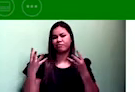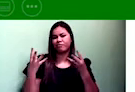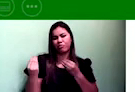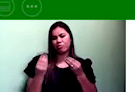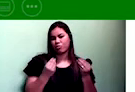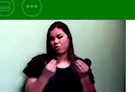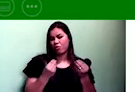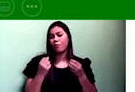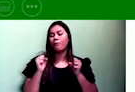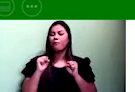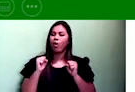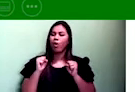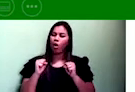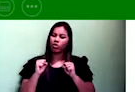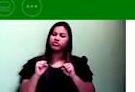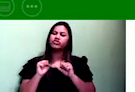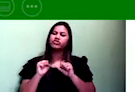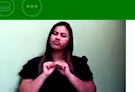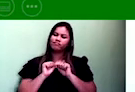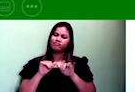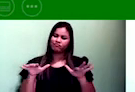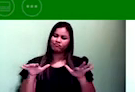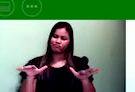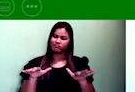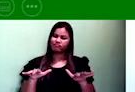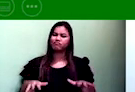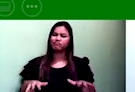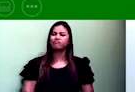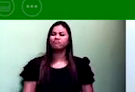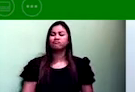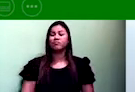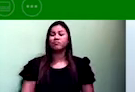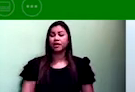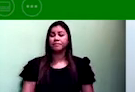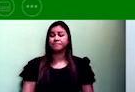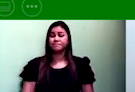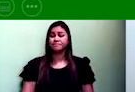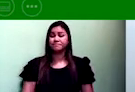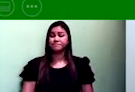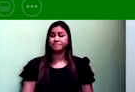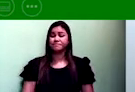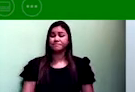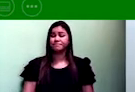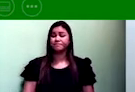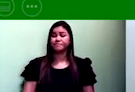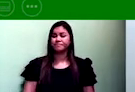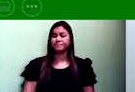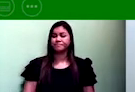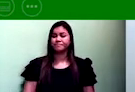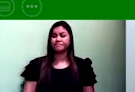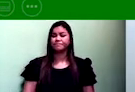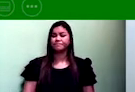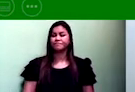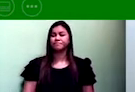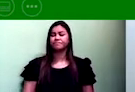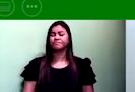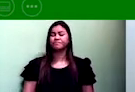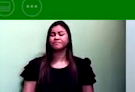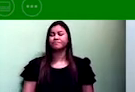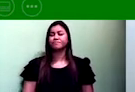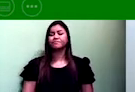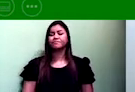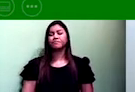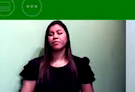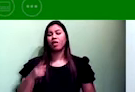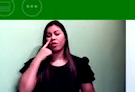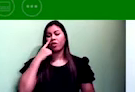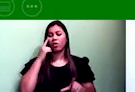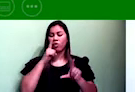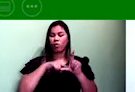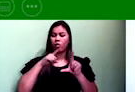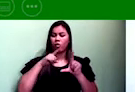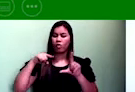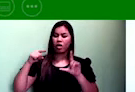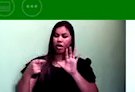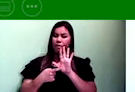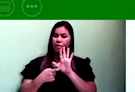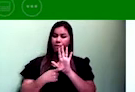e pode contaminar a mulher, né? Então, esse gráfico mostra isso para a